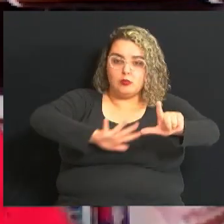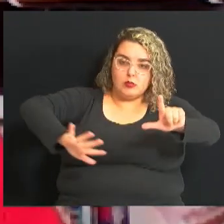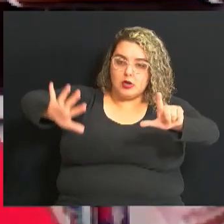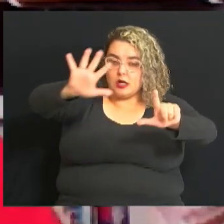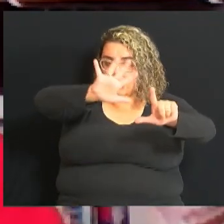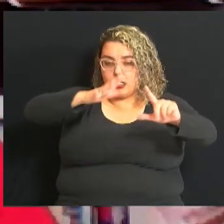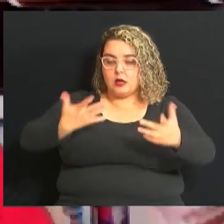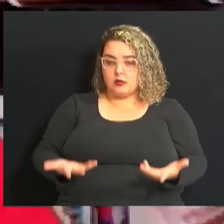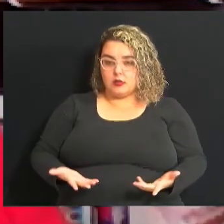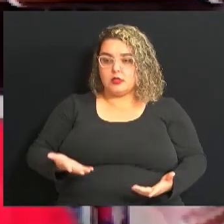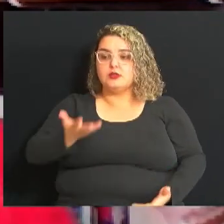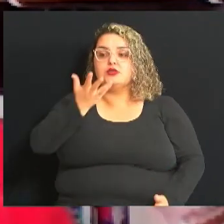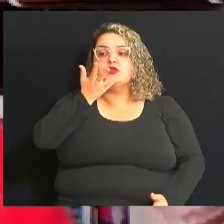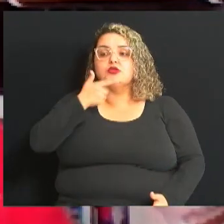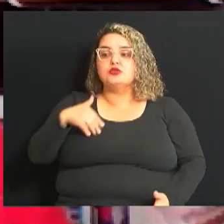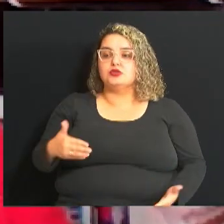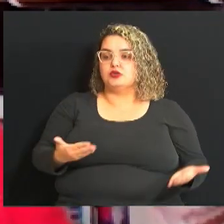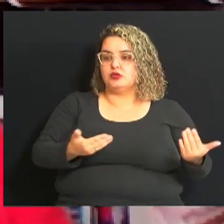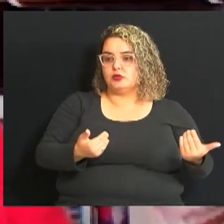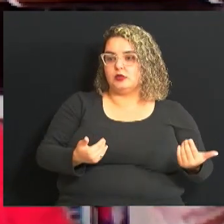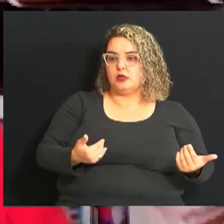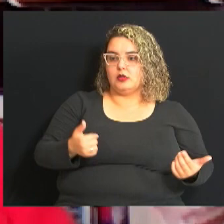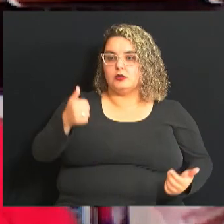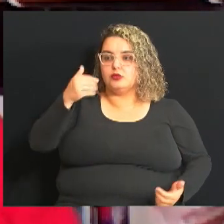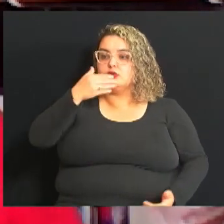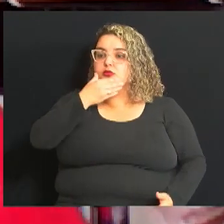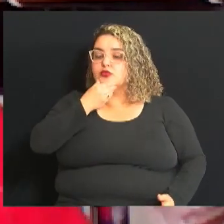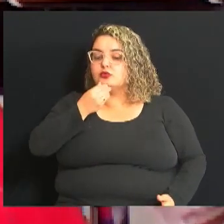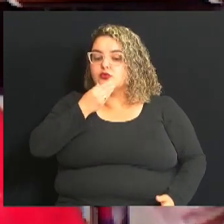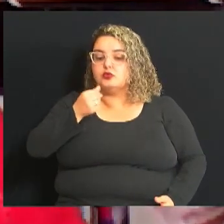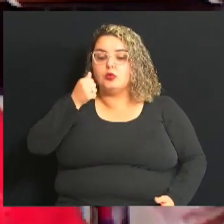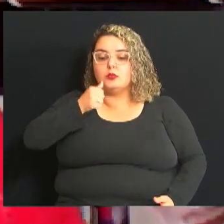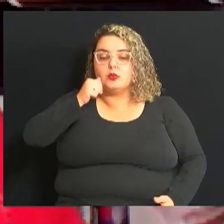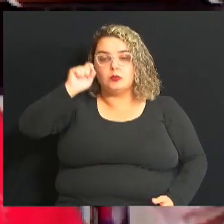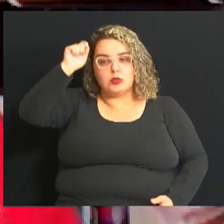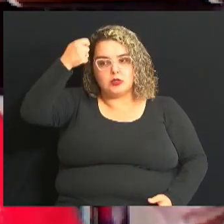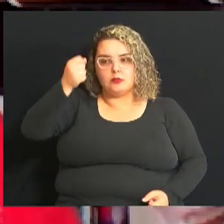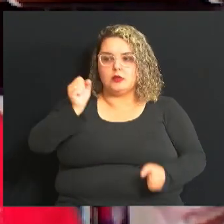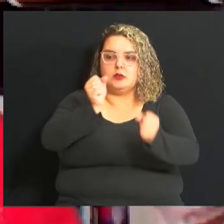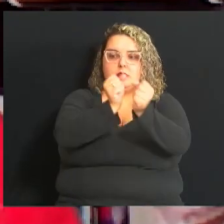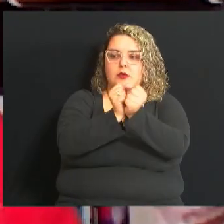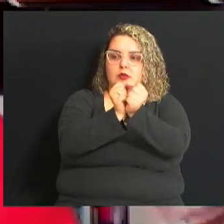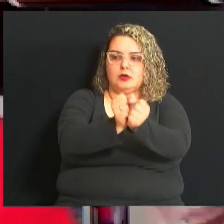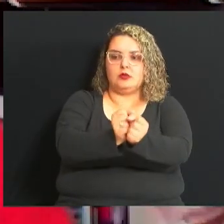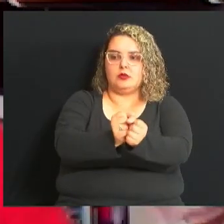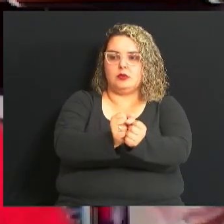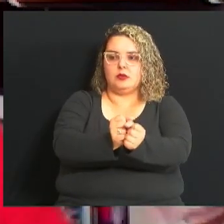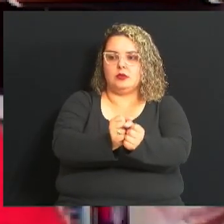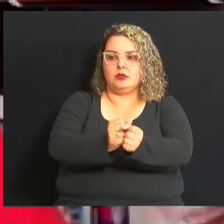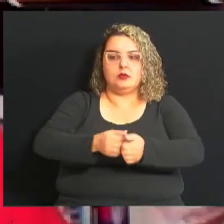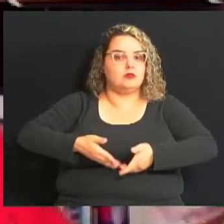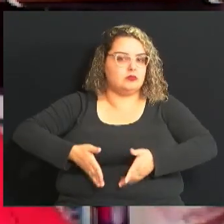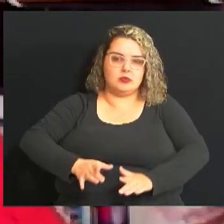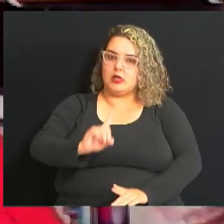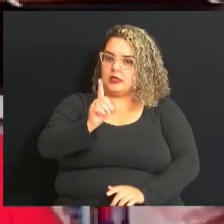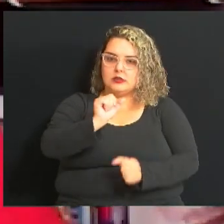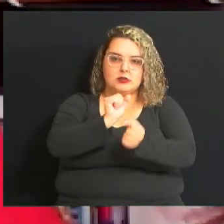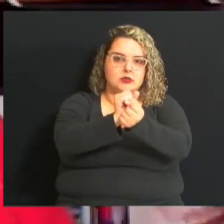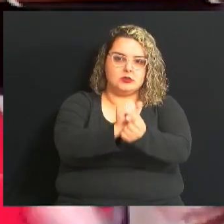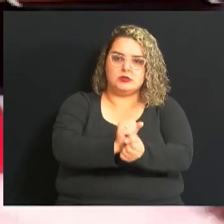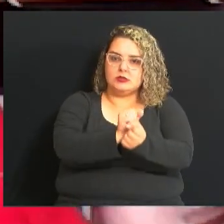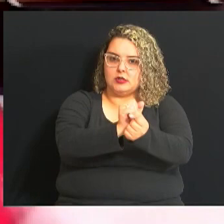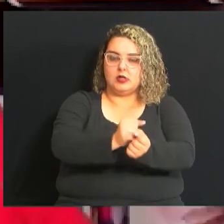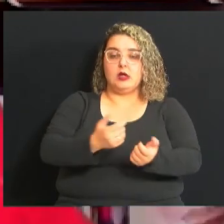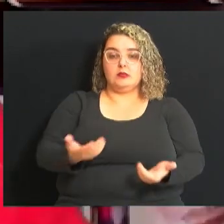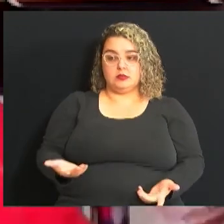jovens da pessoa negra como escrava. Os negros não nasceram escravos, não é? Mas